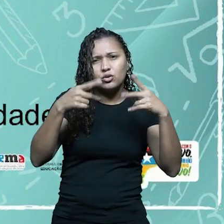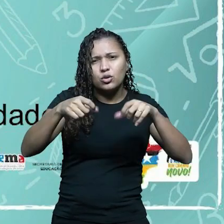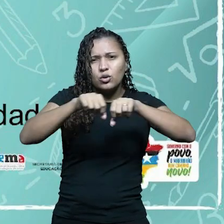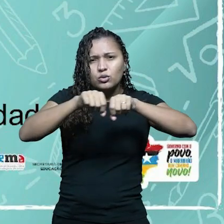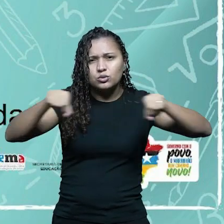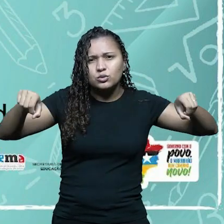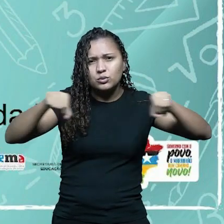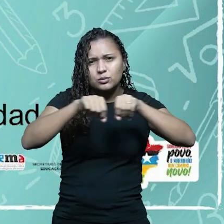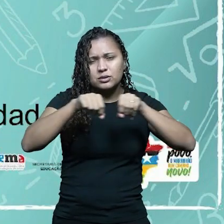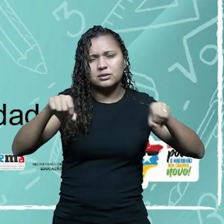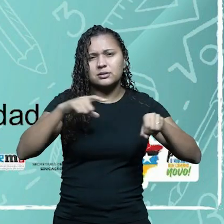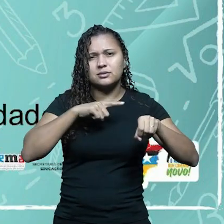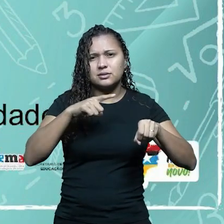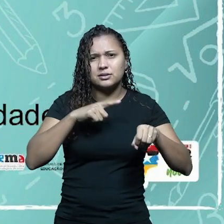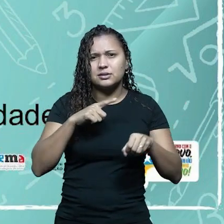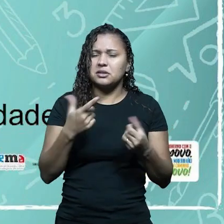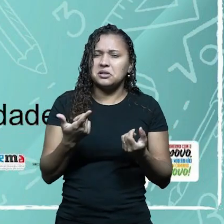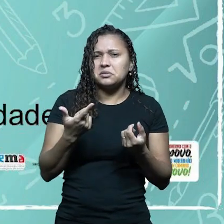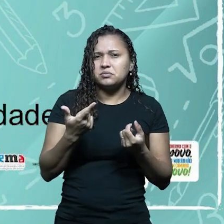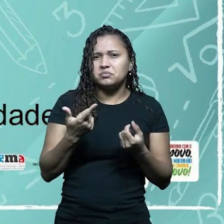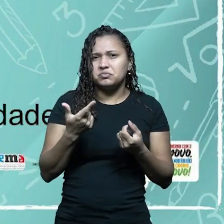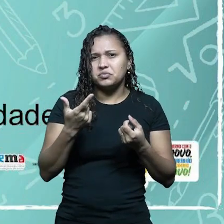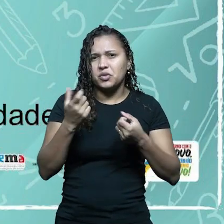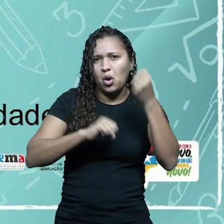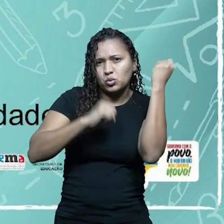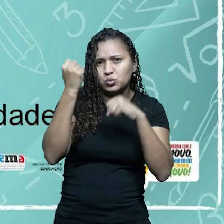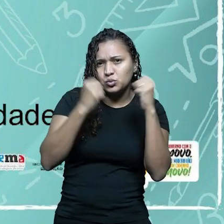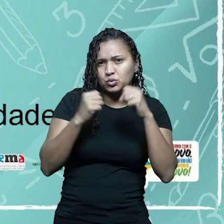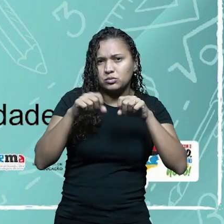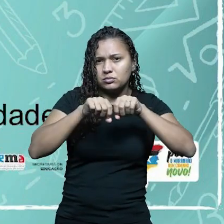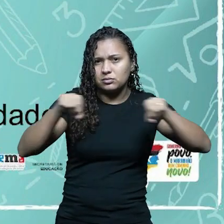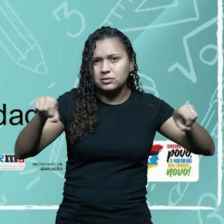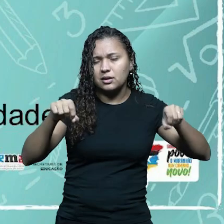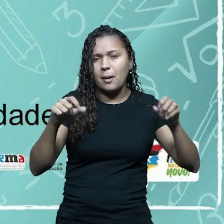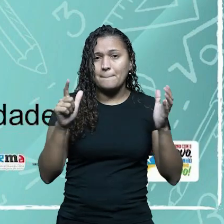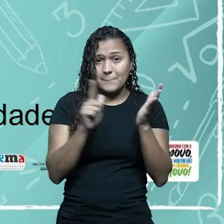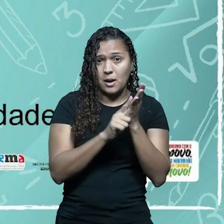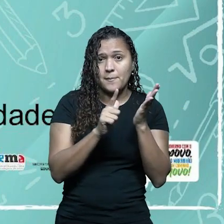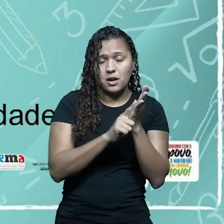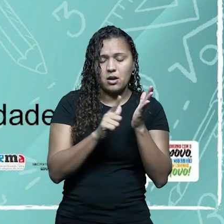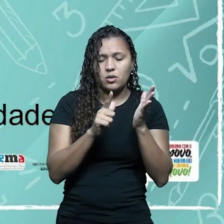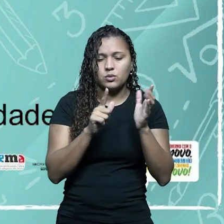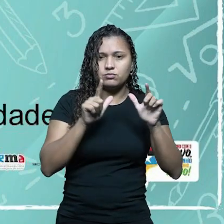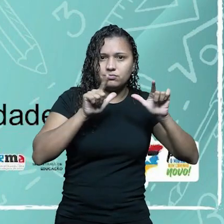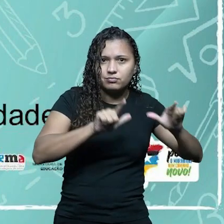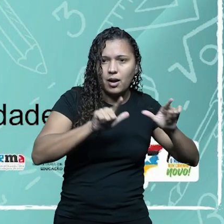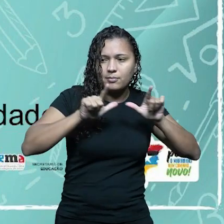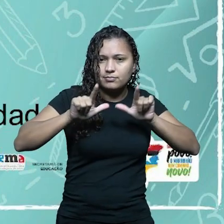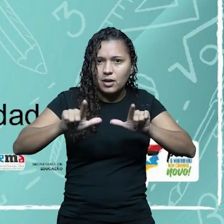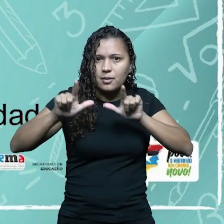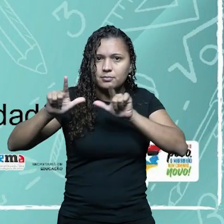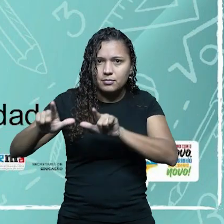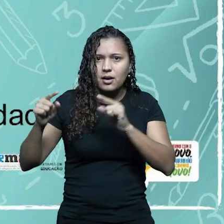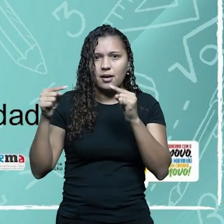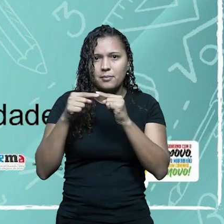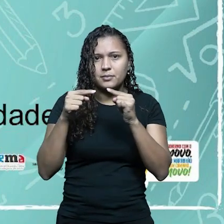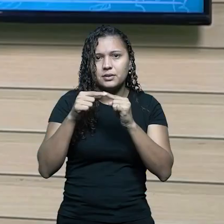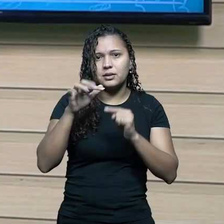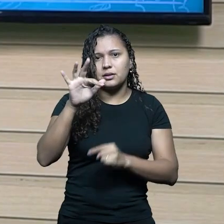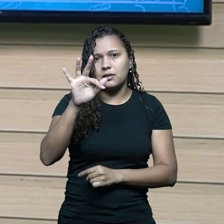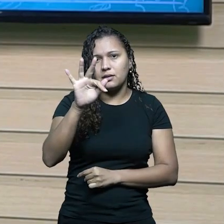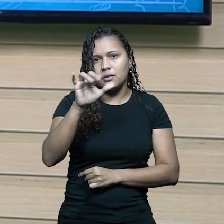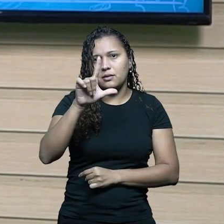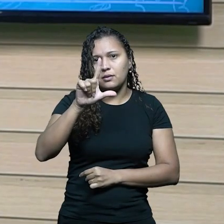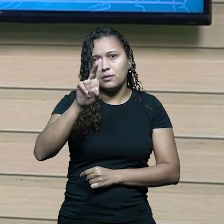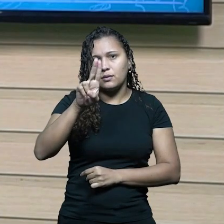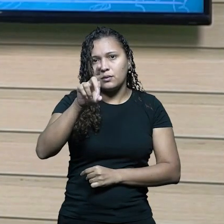relacionadas todas as tubulações de uma instalação industrial, sendo que cada folha relacionada a um fluxograma.